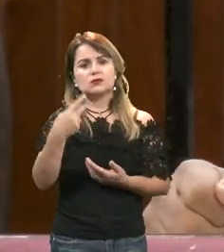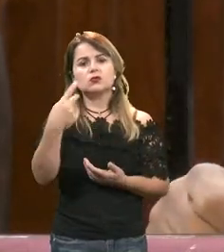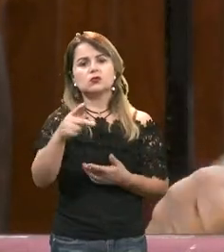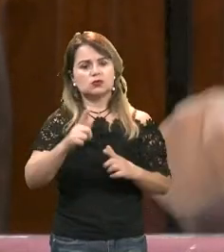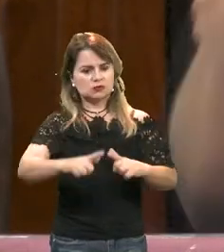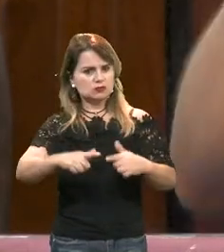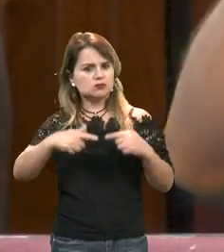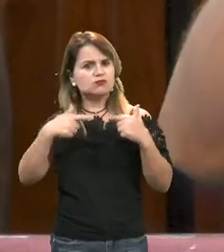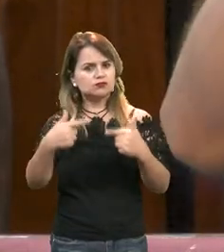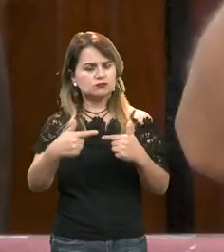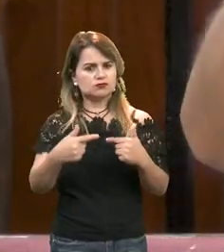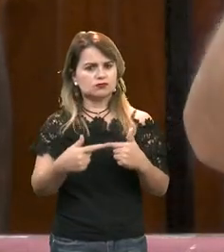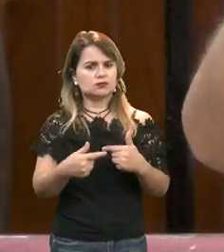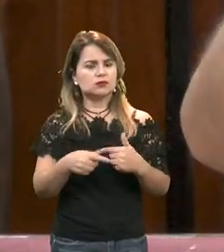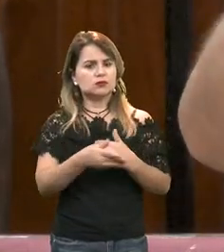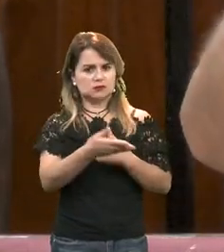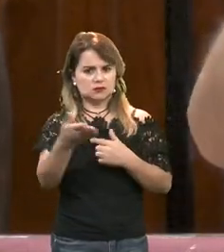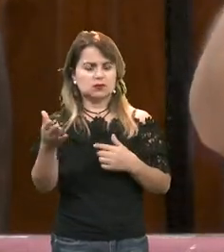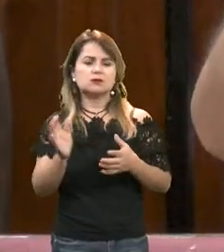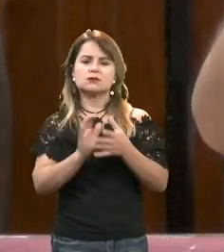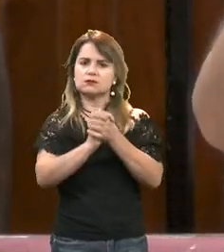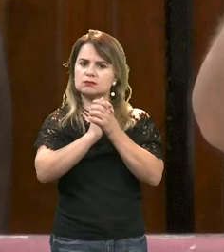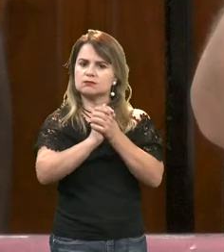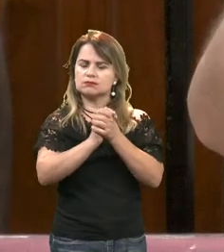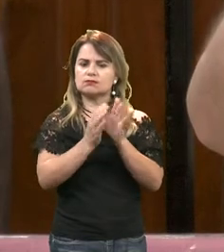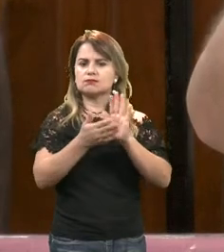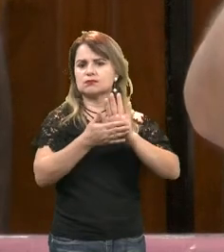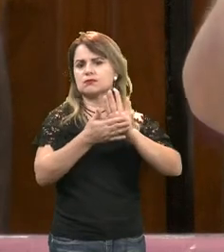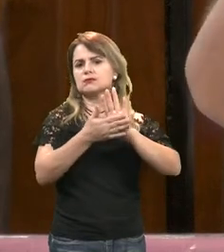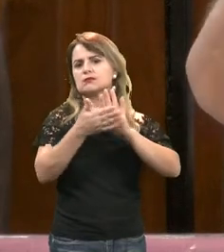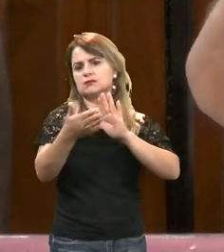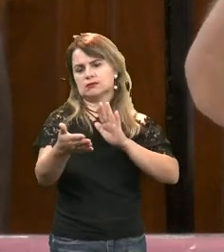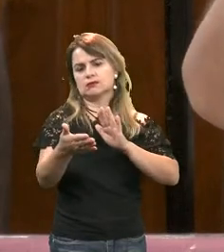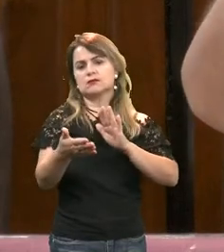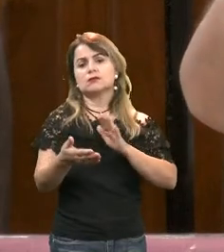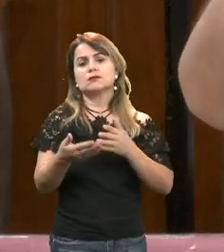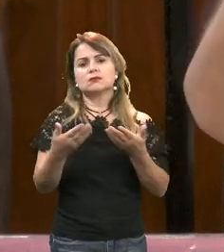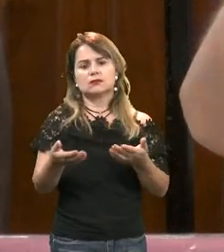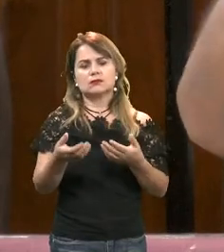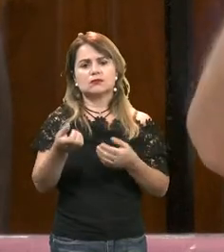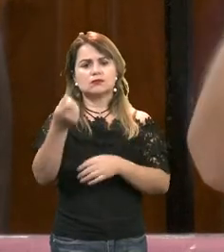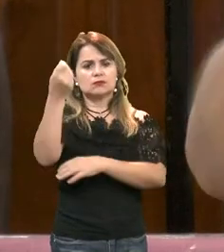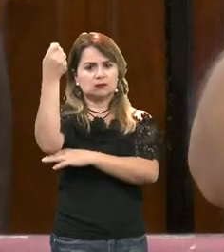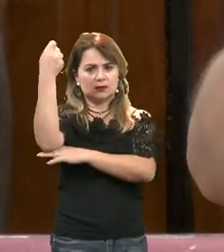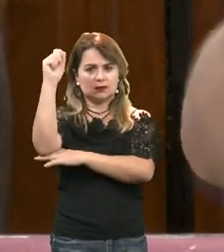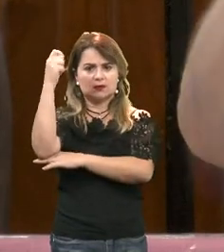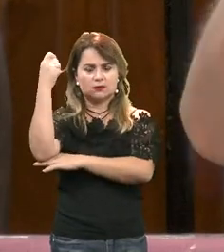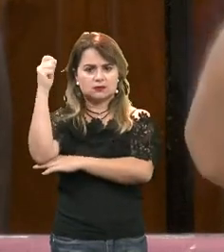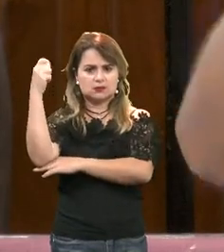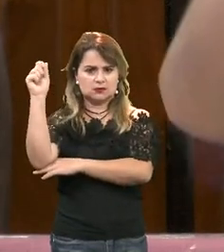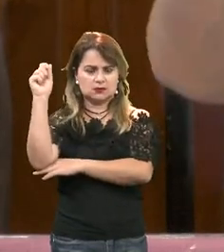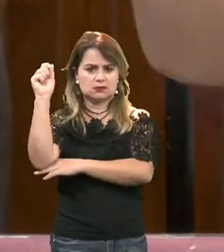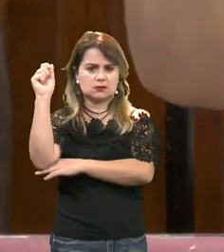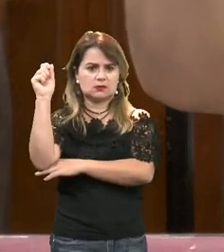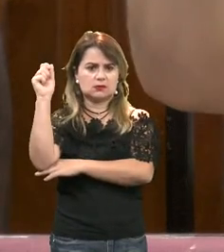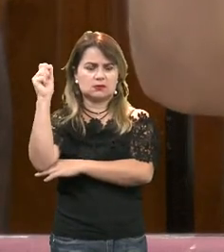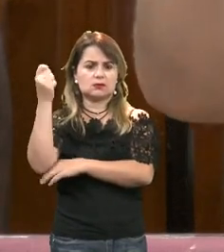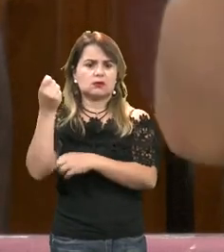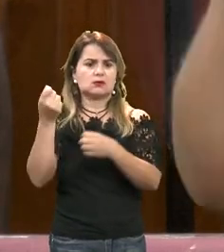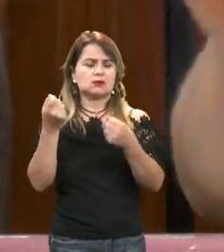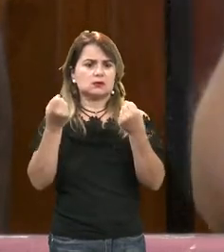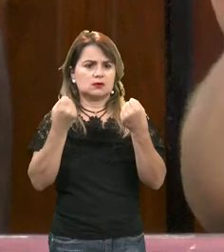nessa luta. Quando fala associação, Nayara, eu queria que vocês atentassem bem. Recentemente